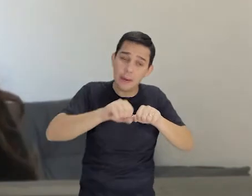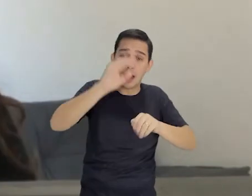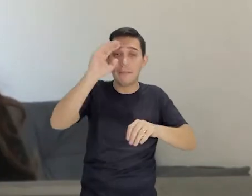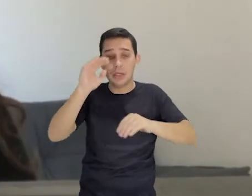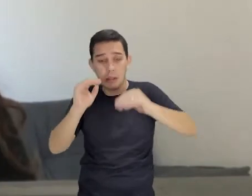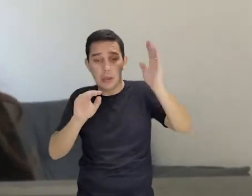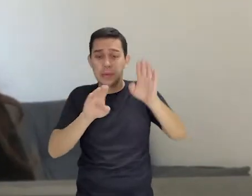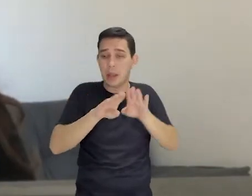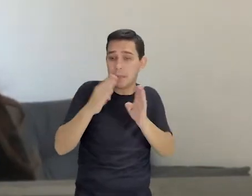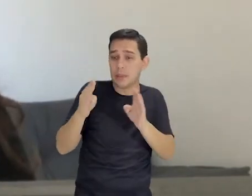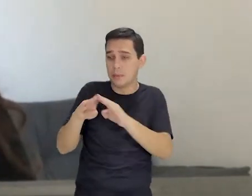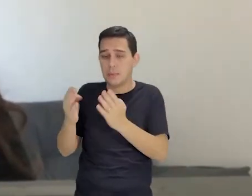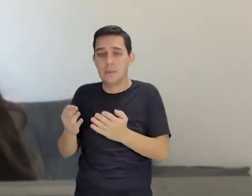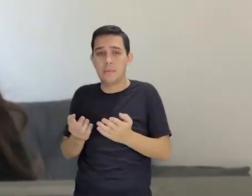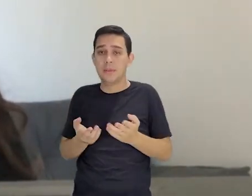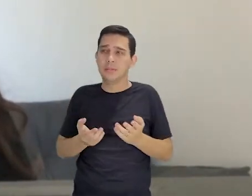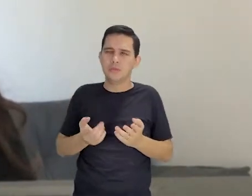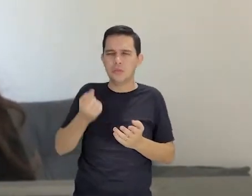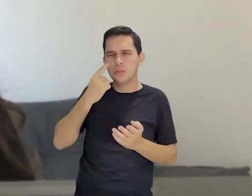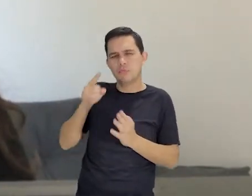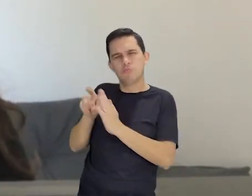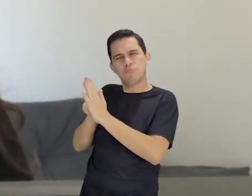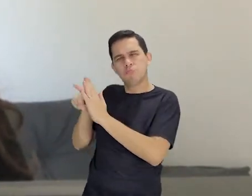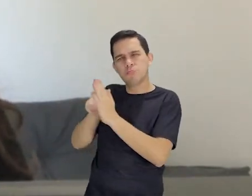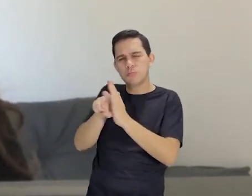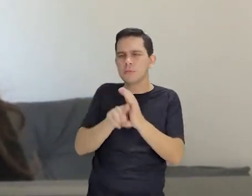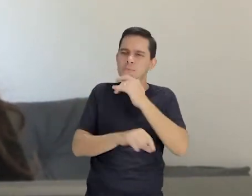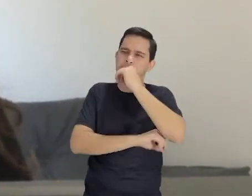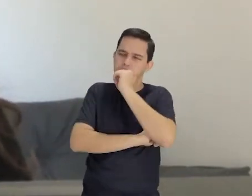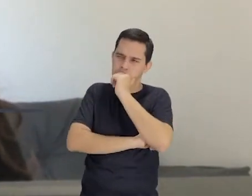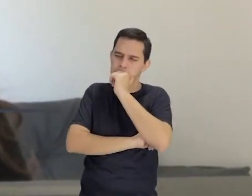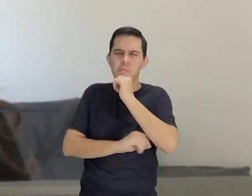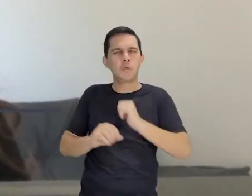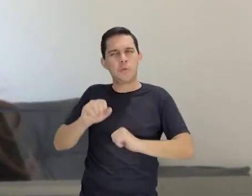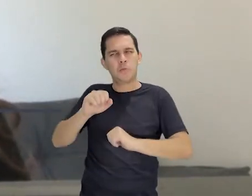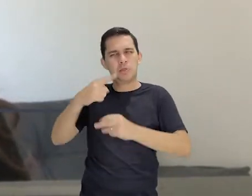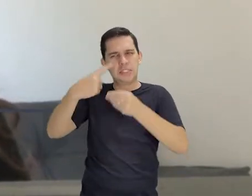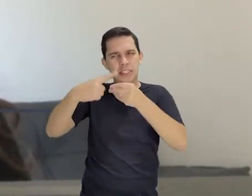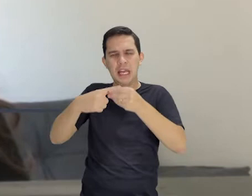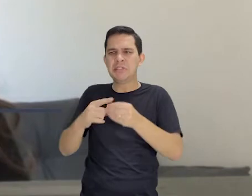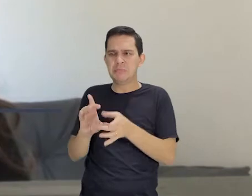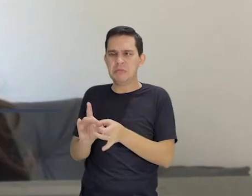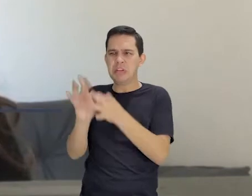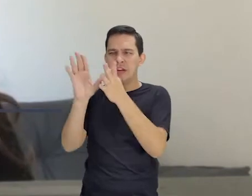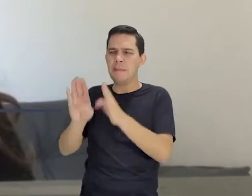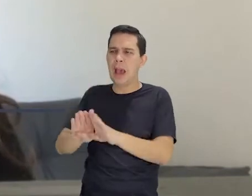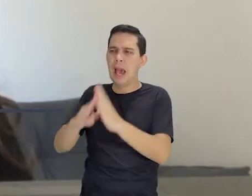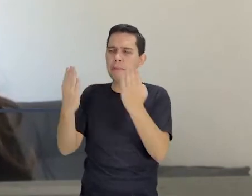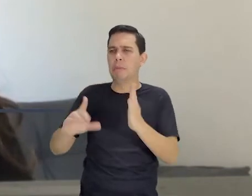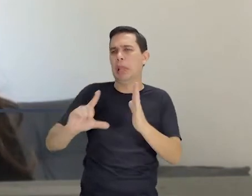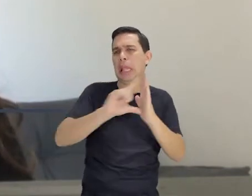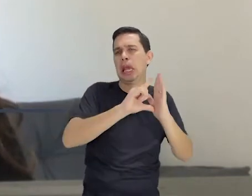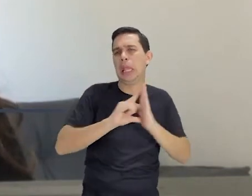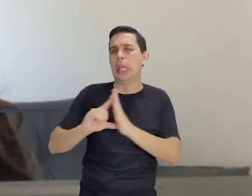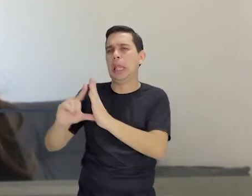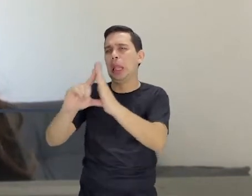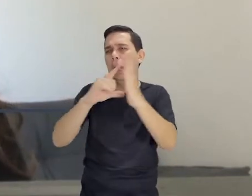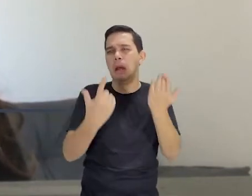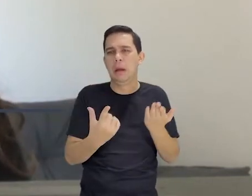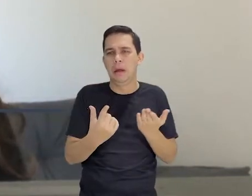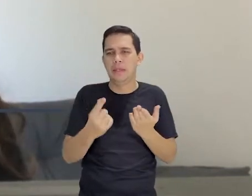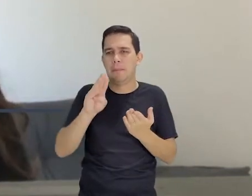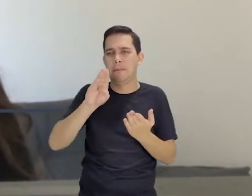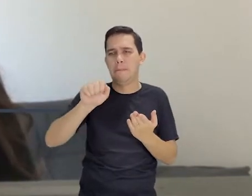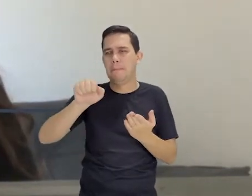propôs que é um contrassenso o município autorizar a abertura de todas essas atividades enquanto o